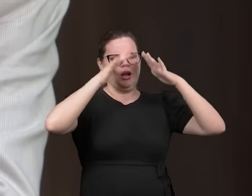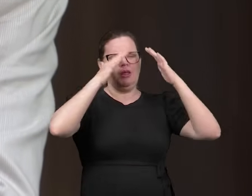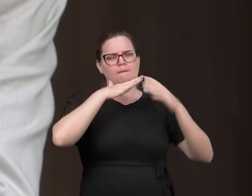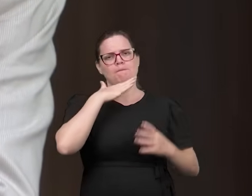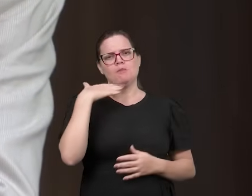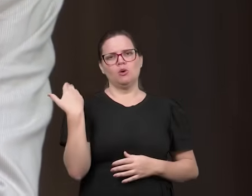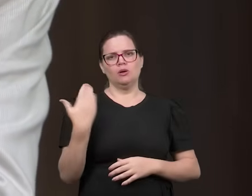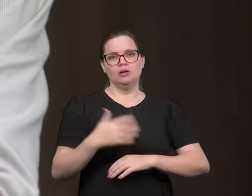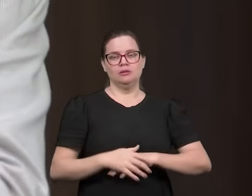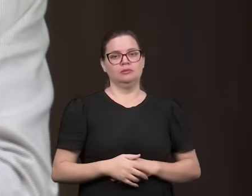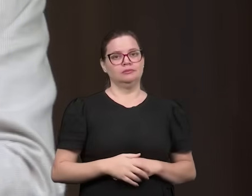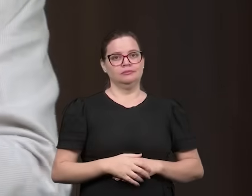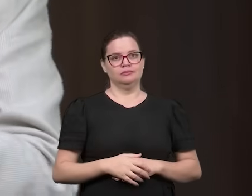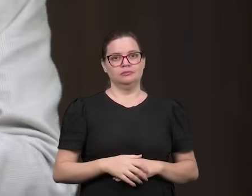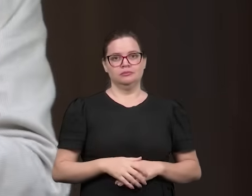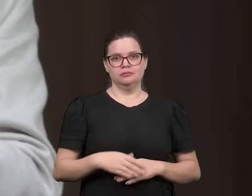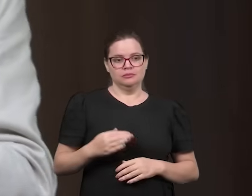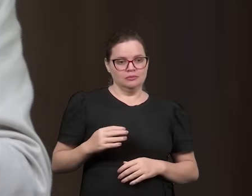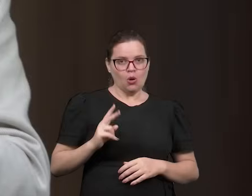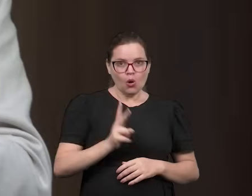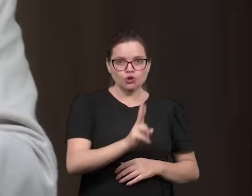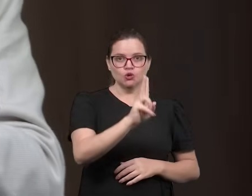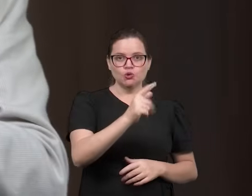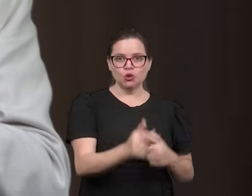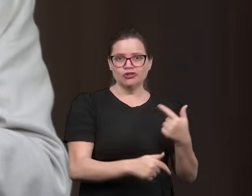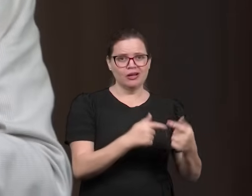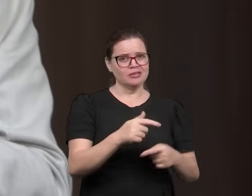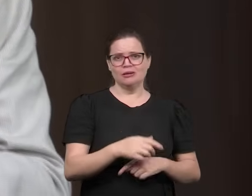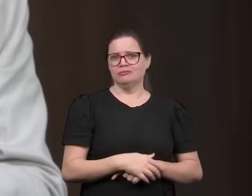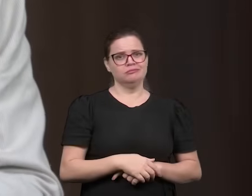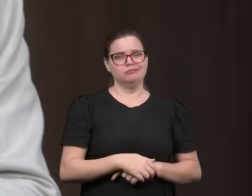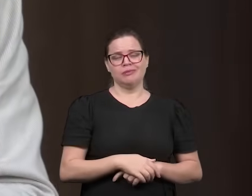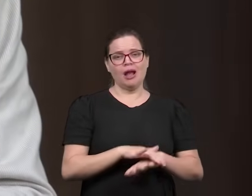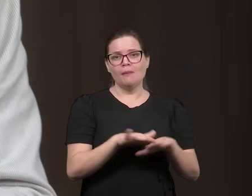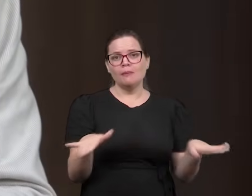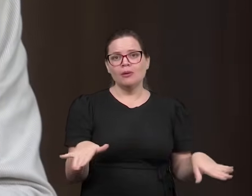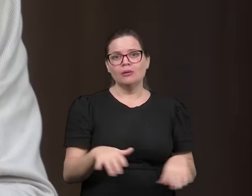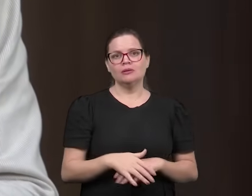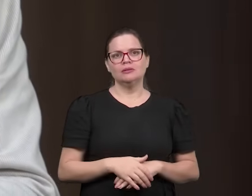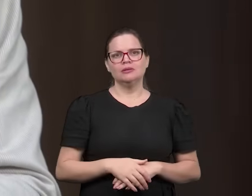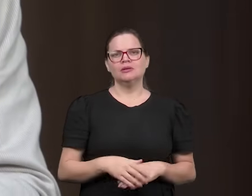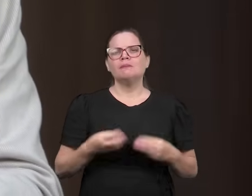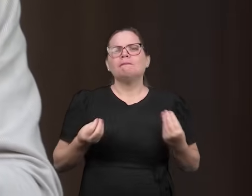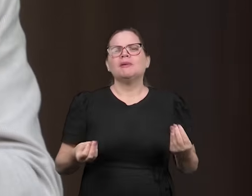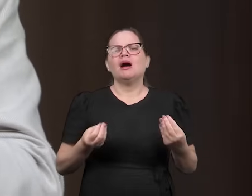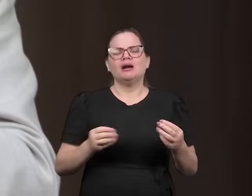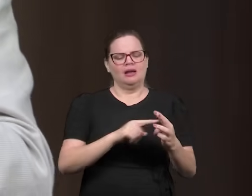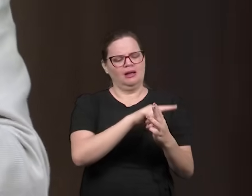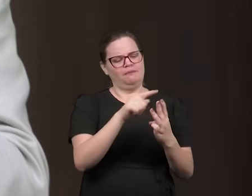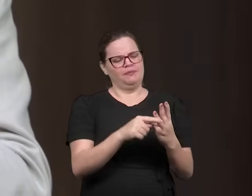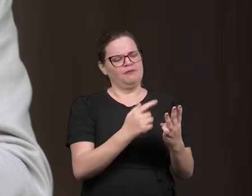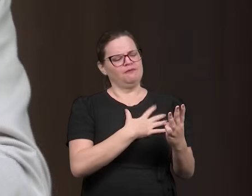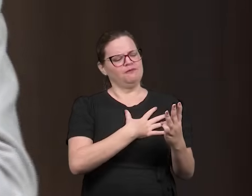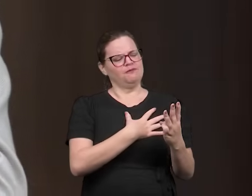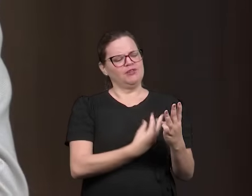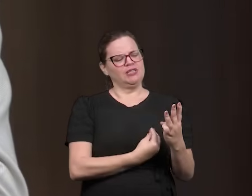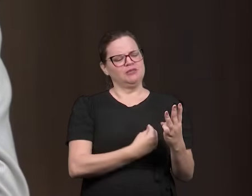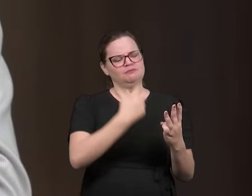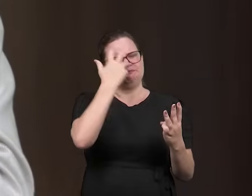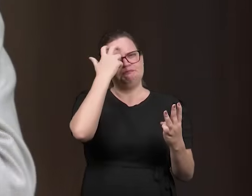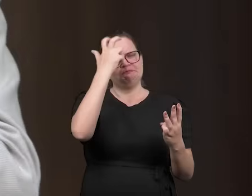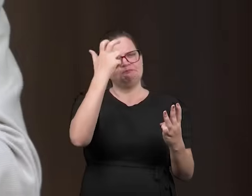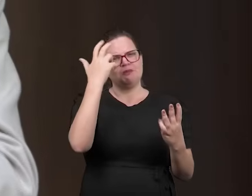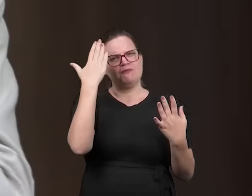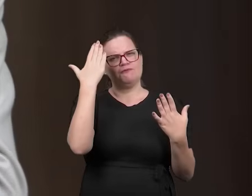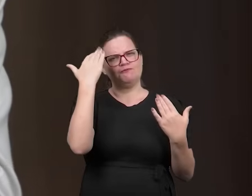após dilúvio. Então, o que vai adiantar para nós ter filhos tão inteligentes, tão famosos, ou